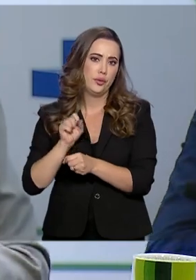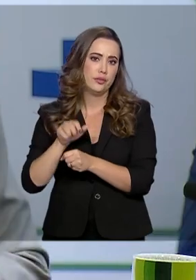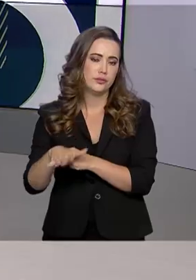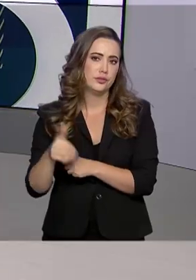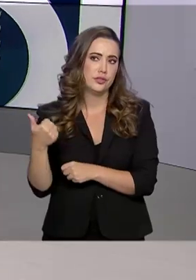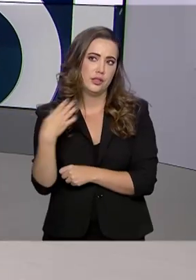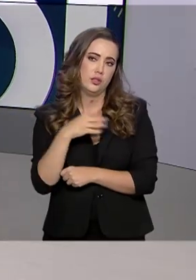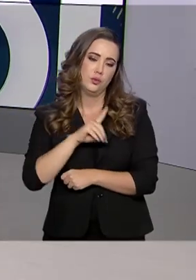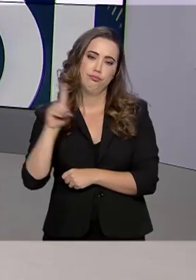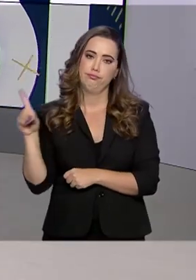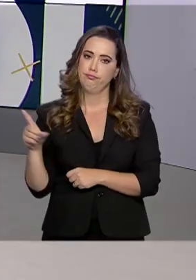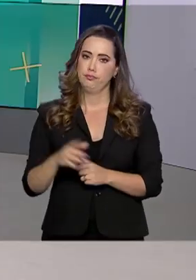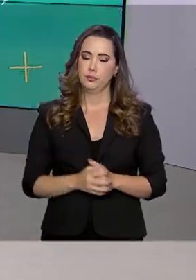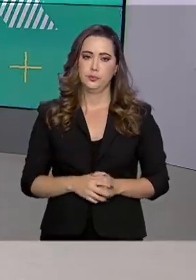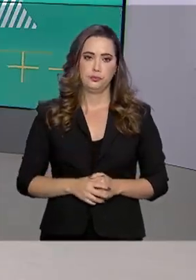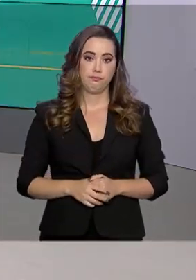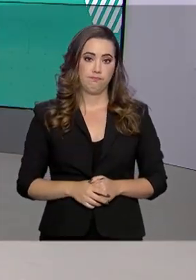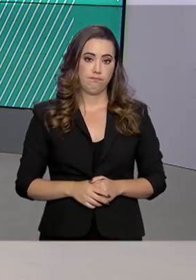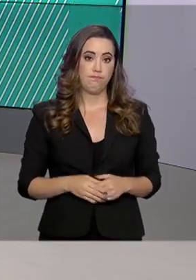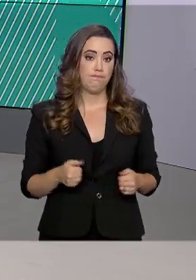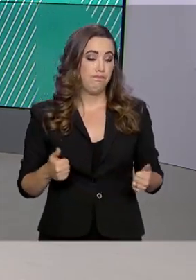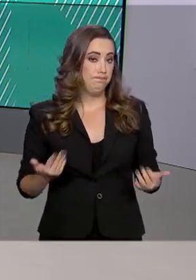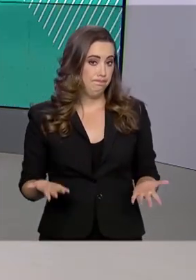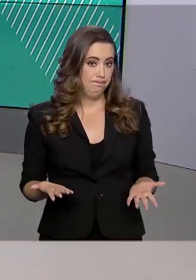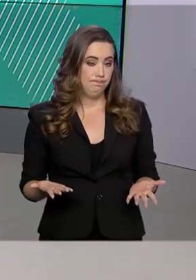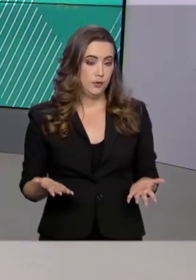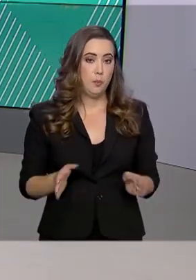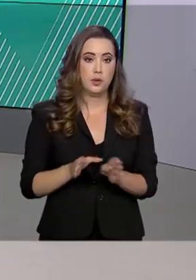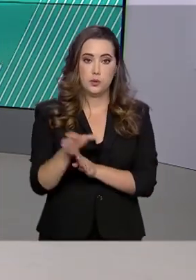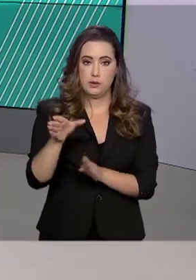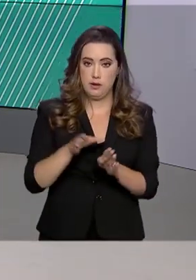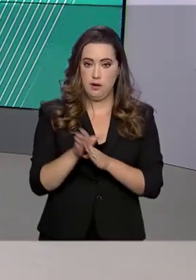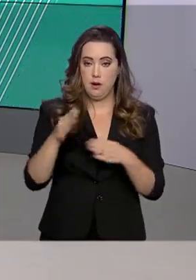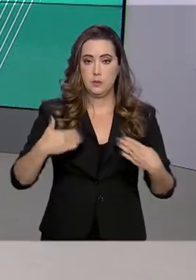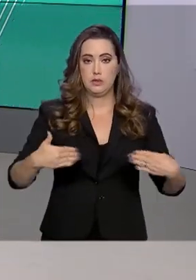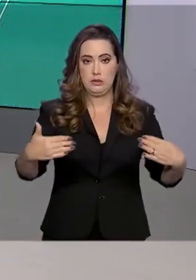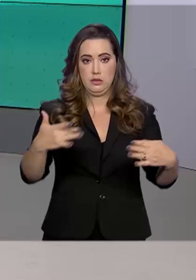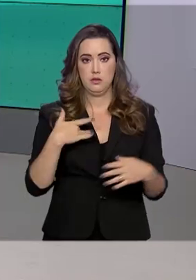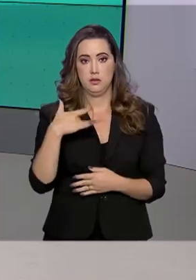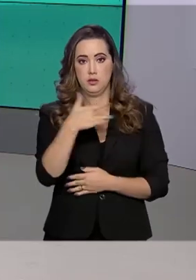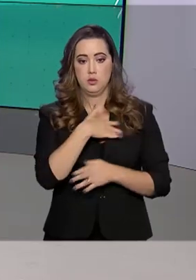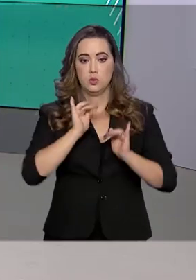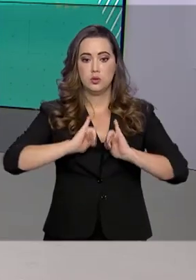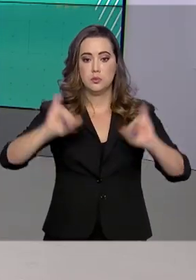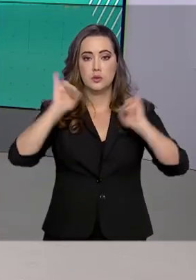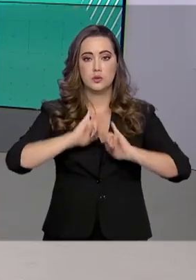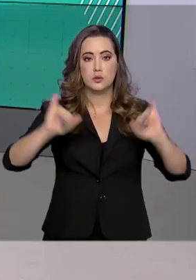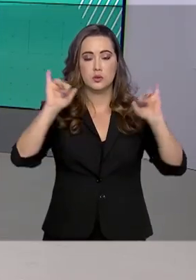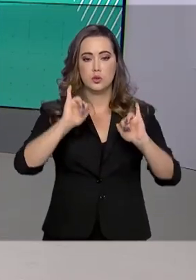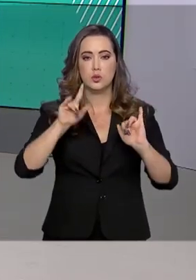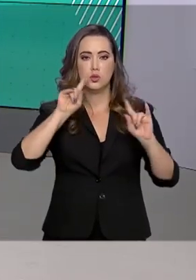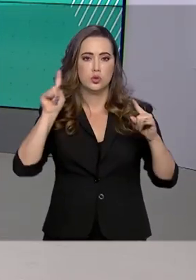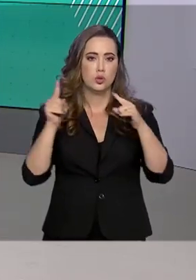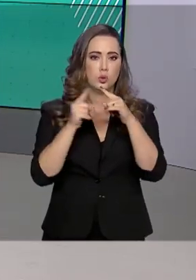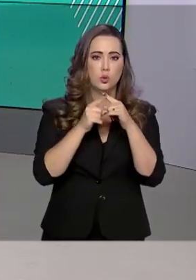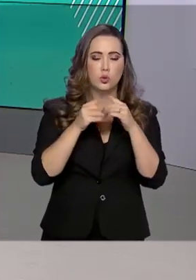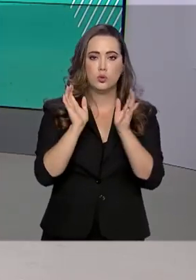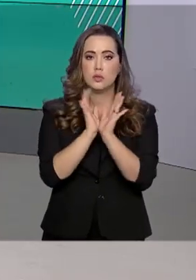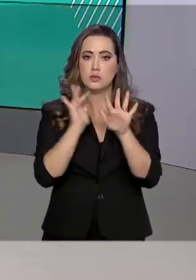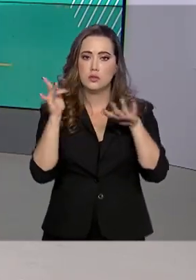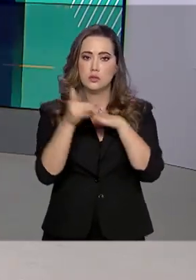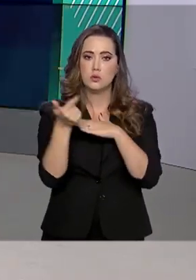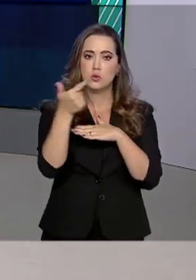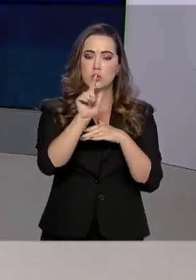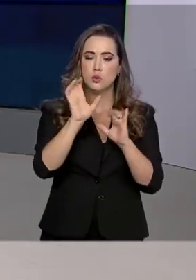14 dias ponto e para orientar a população ministério da saúde lançou uma campanha que será veiculada pelas redes